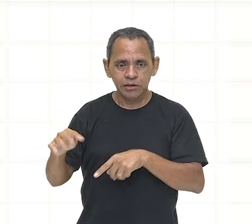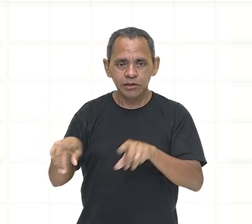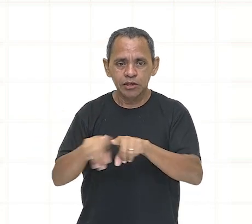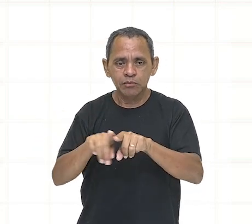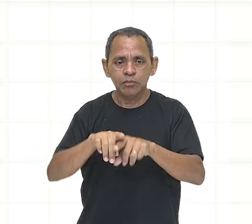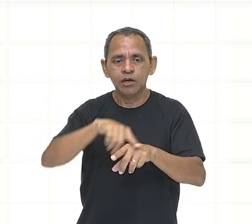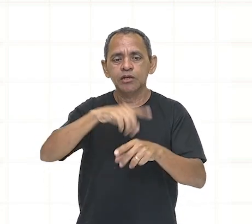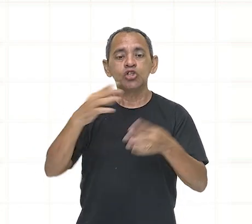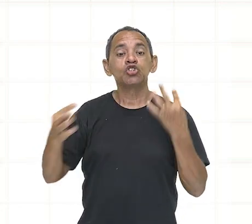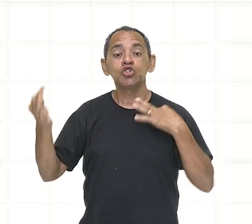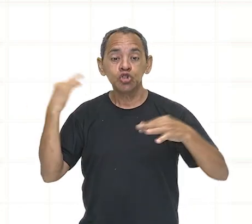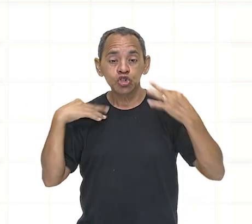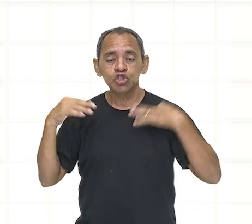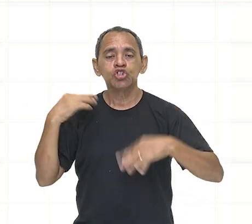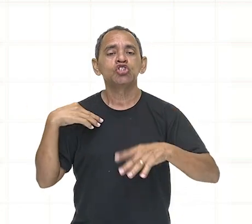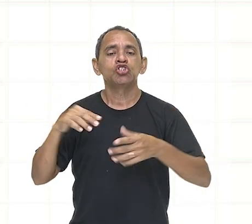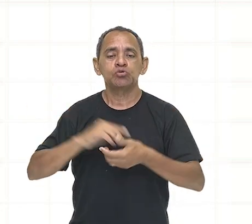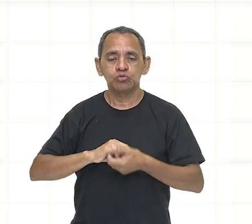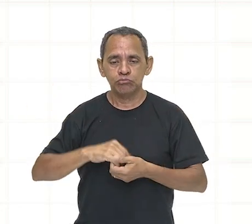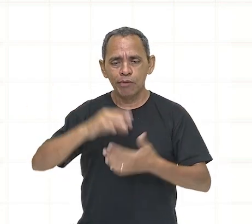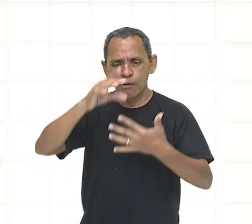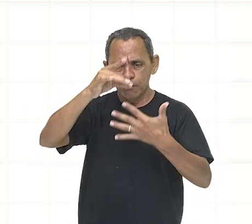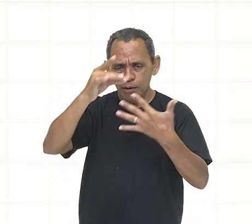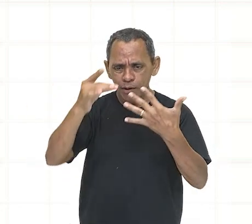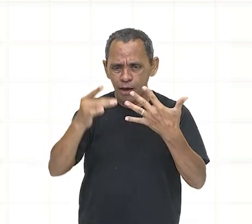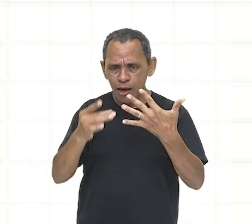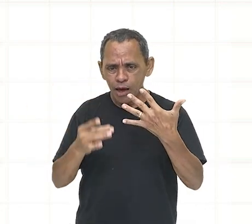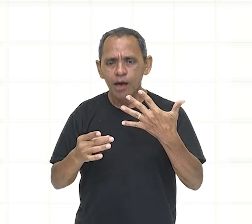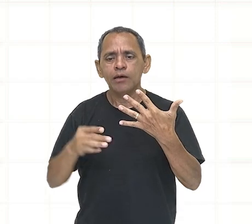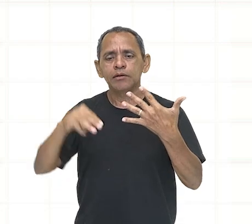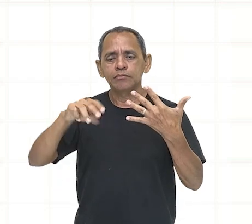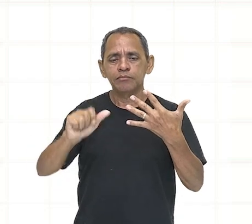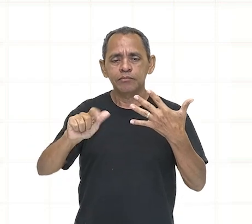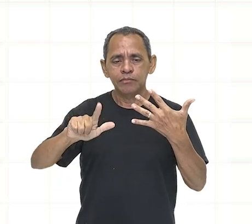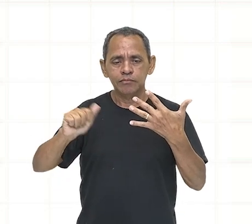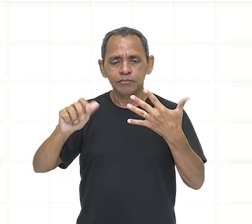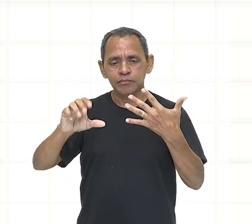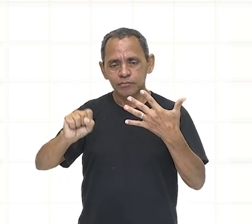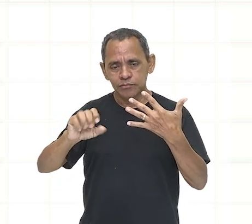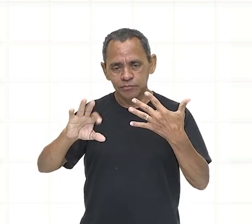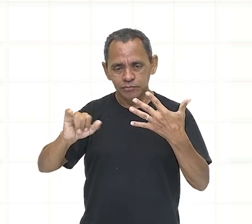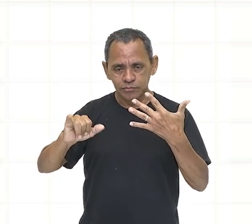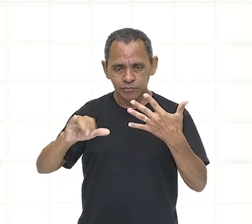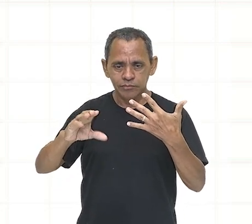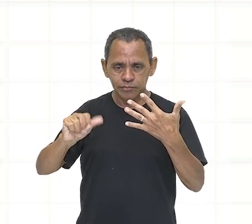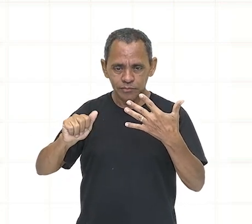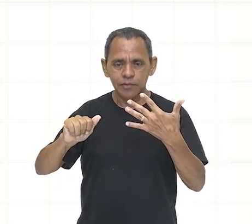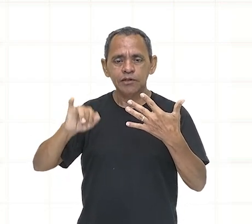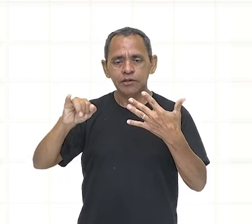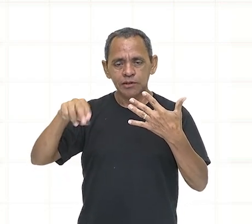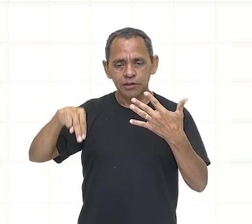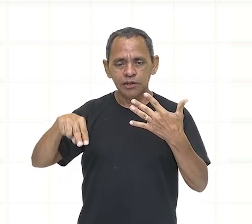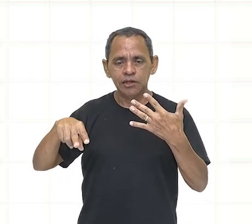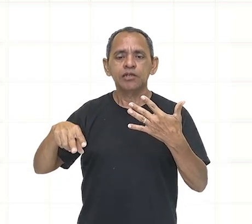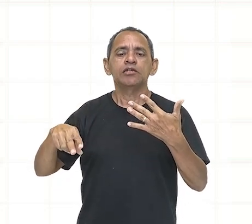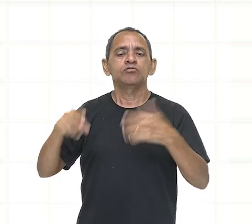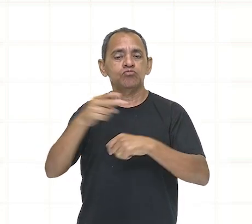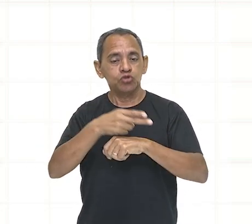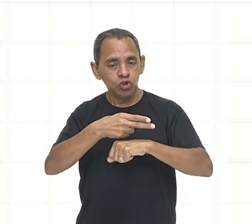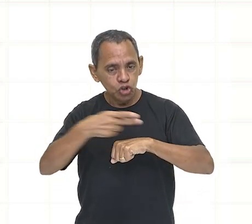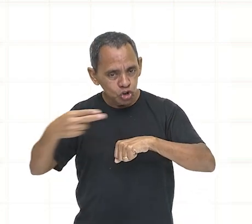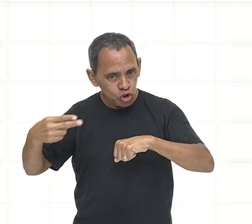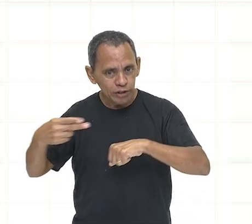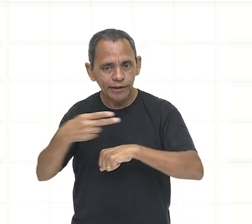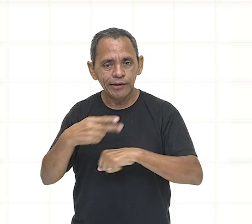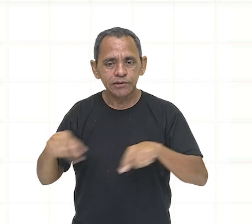os países como Tailândia, Malásia e Indonésia são destinos turísticos populares, impulsionando esse setor